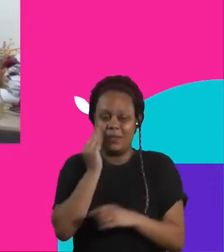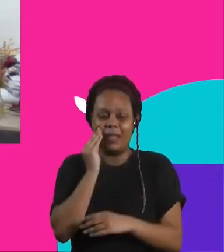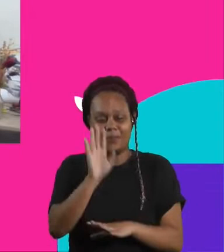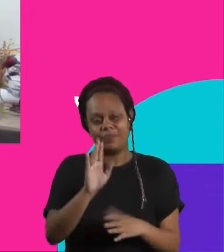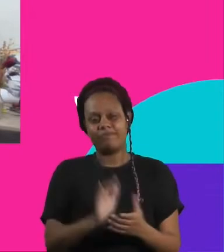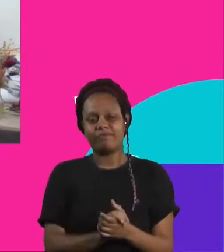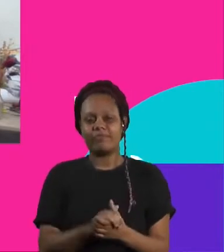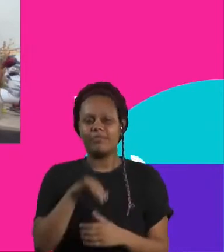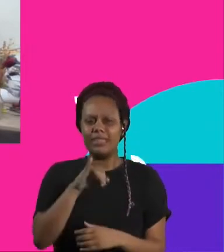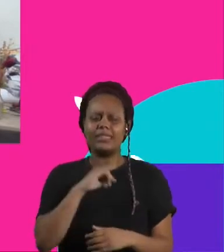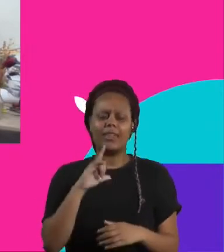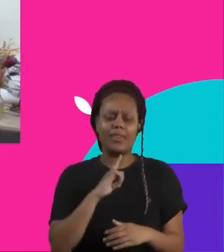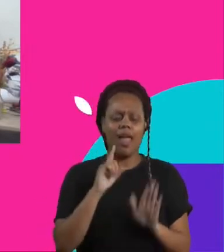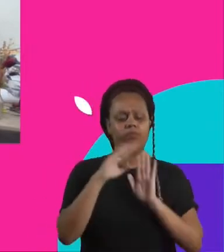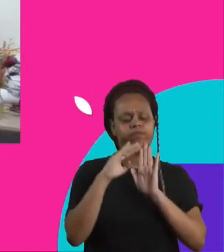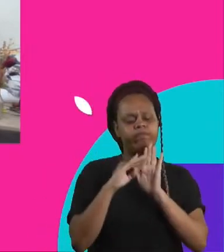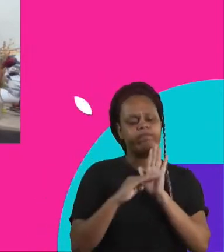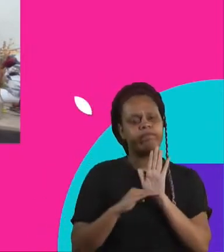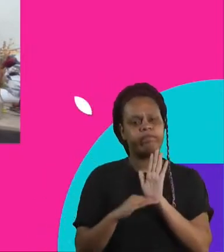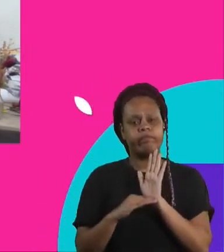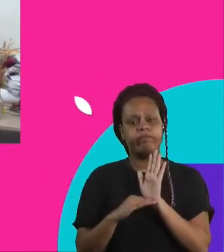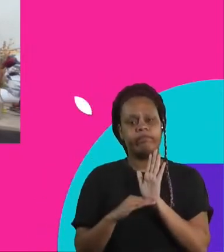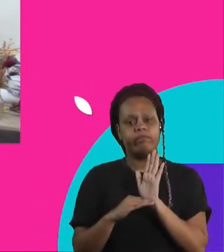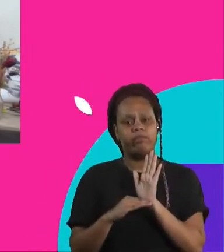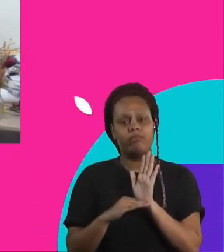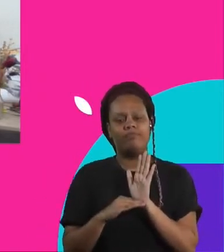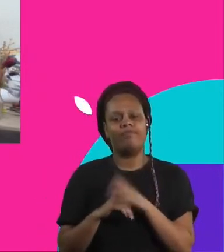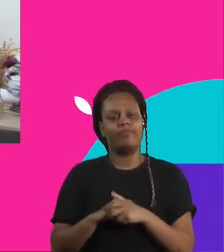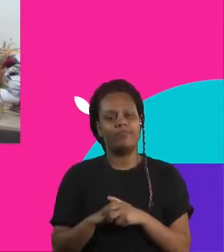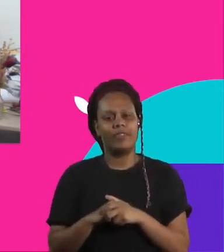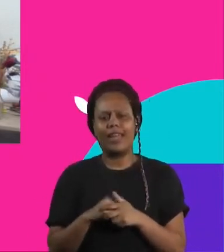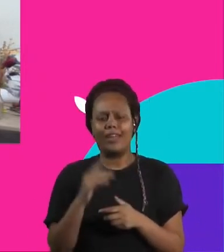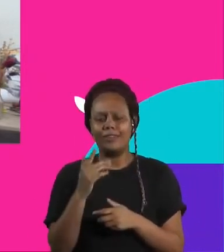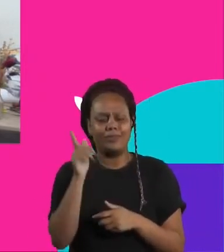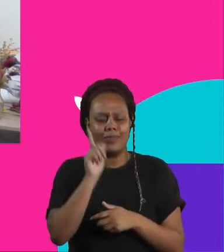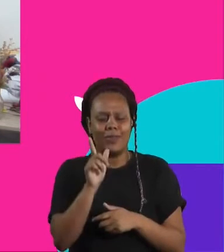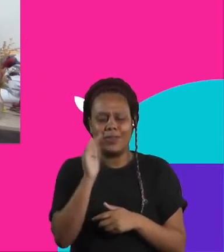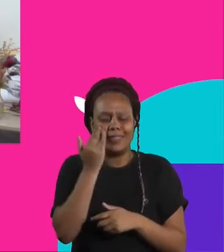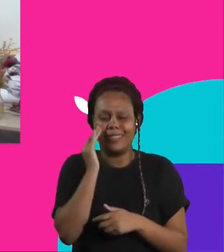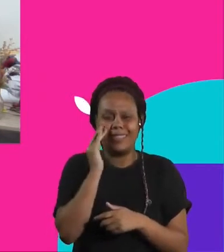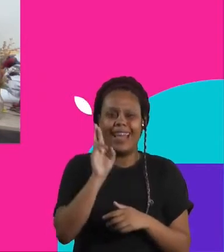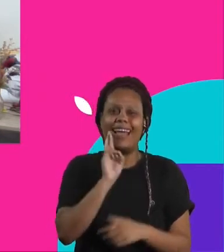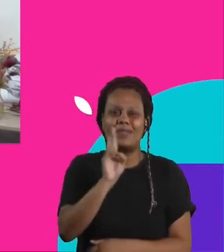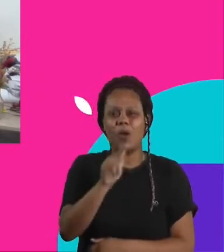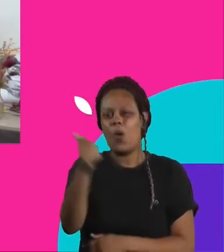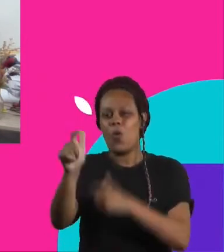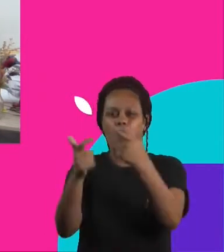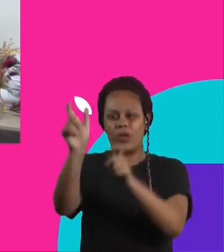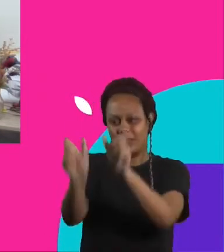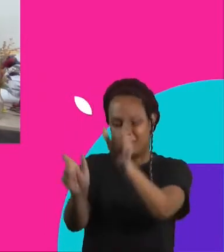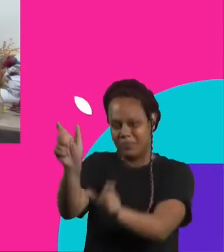receita de bolo, né, para quem deseja mensurar o impacto de um projeto. Eu não consegui Essa ouvir direito as respostas não dos tem meus problema, colegas. Gabriel. Eu